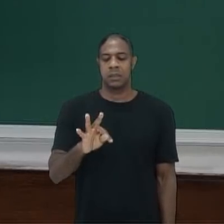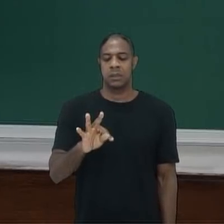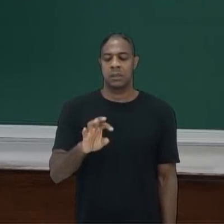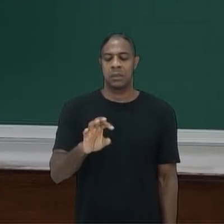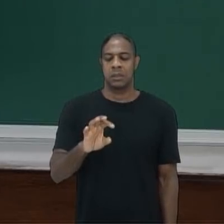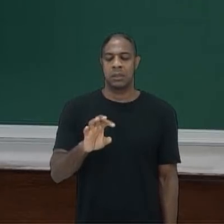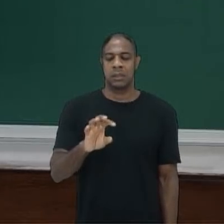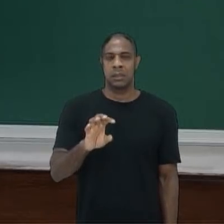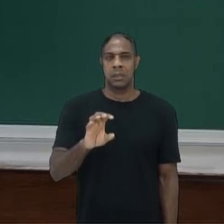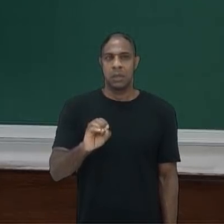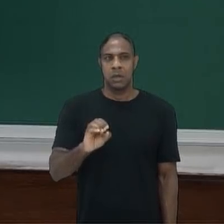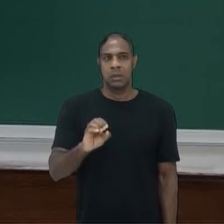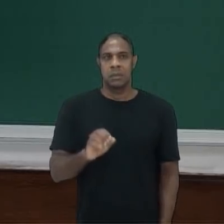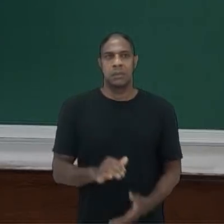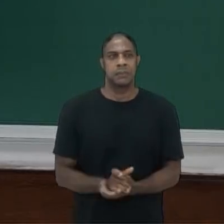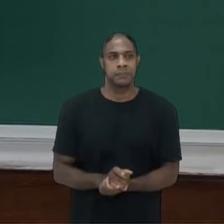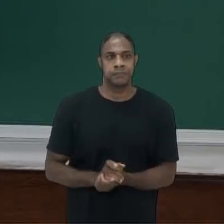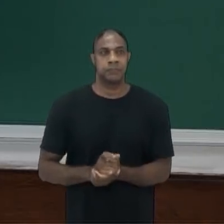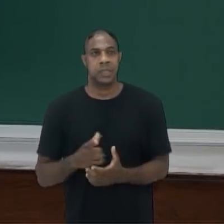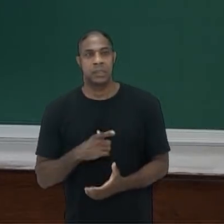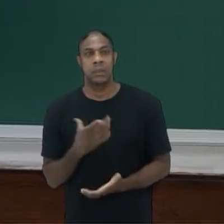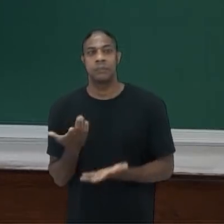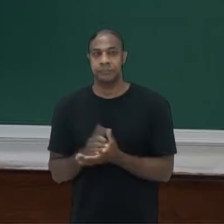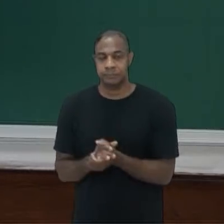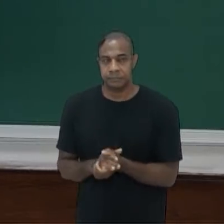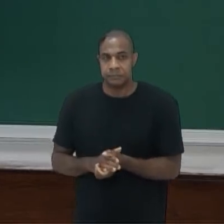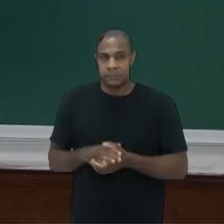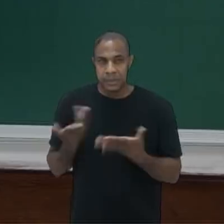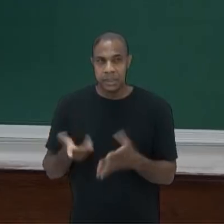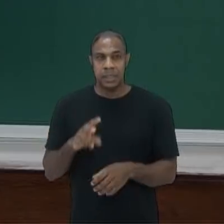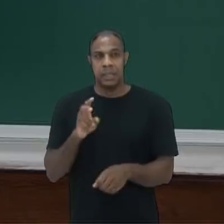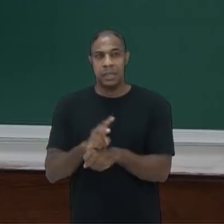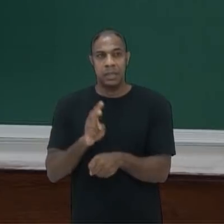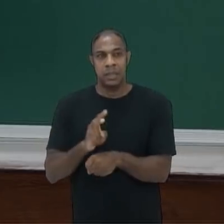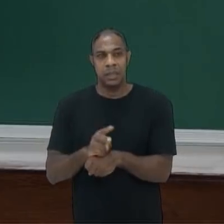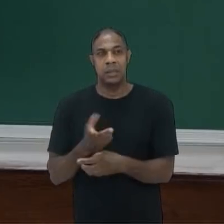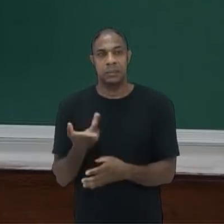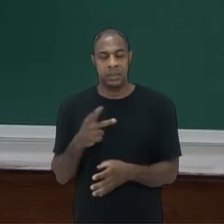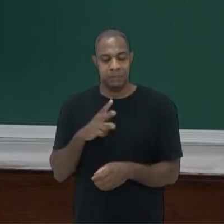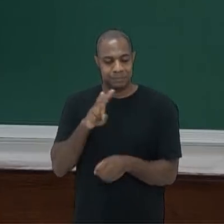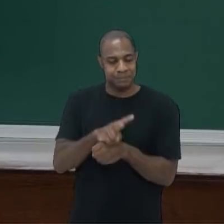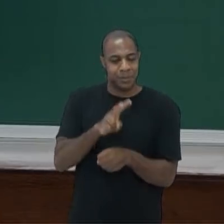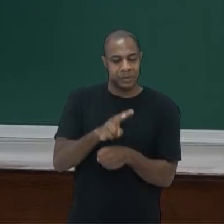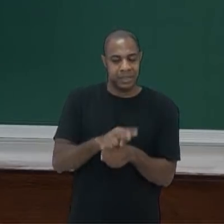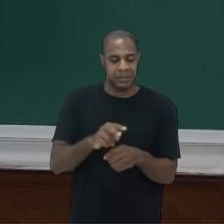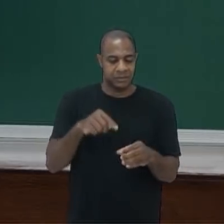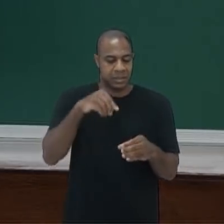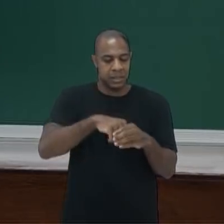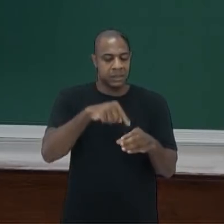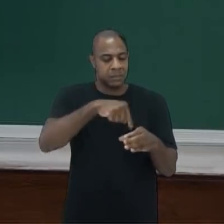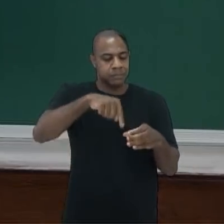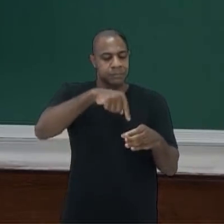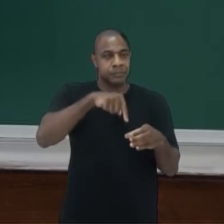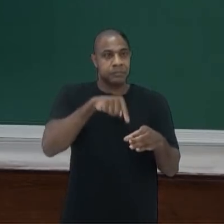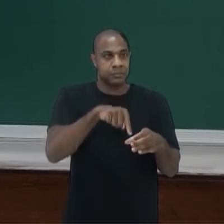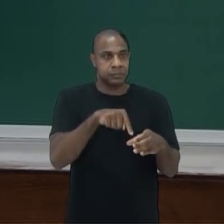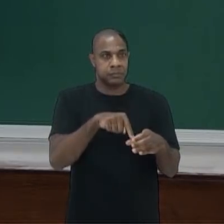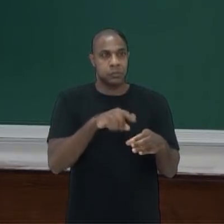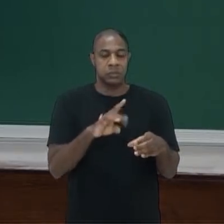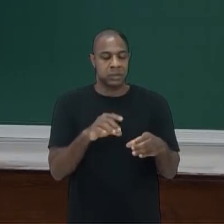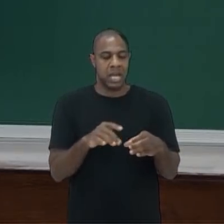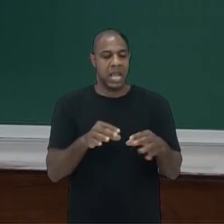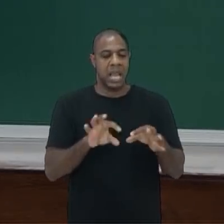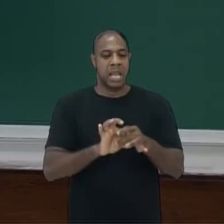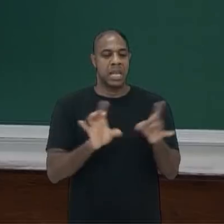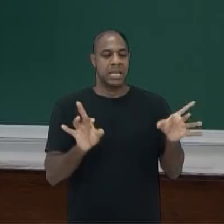ou membrana nuclear, que protege, que delimita todo o material genético lá dentro. Ele não está